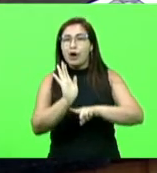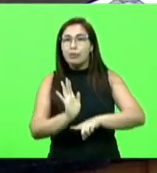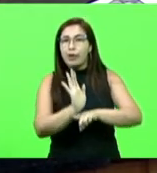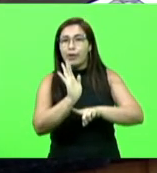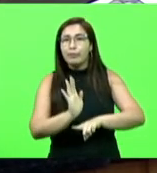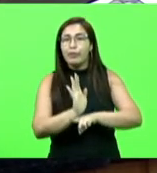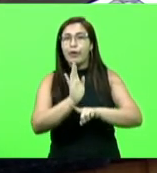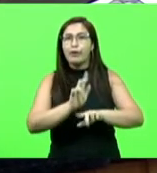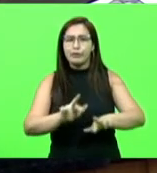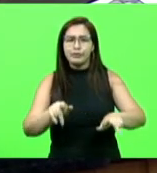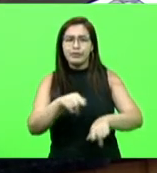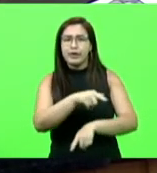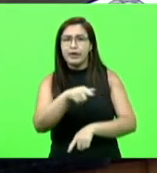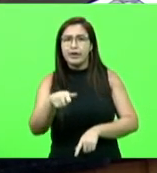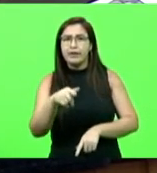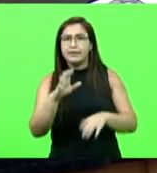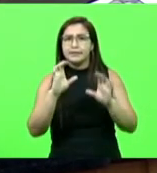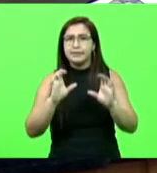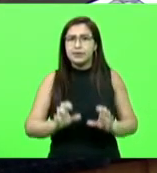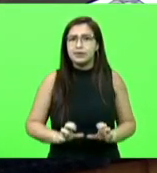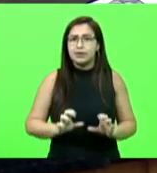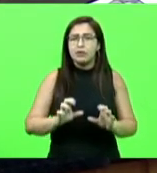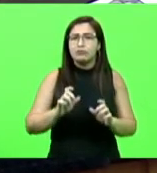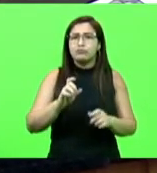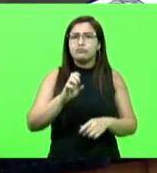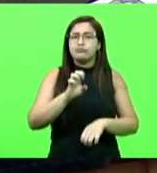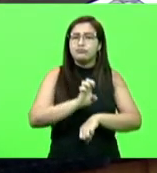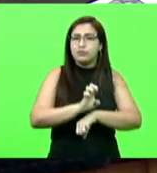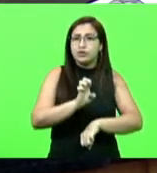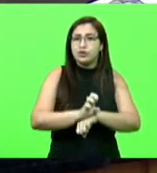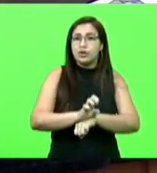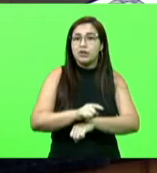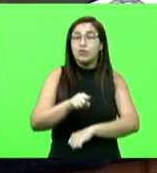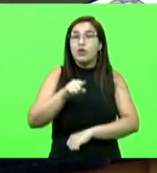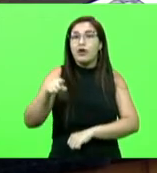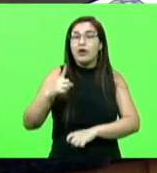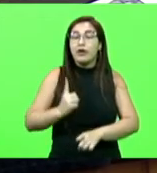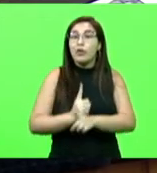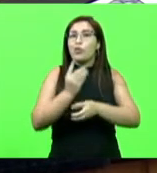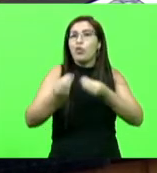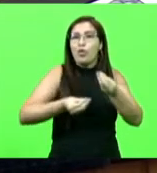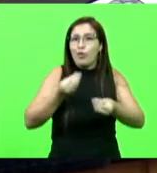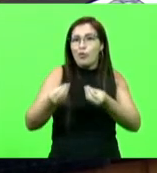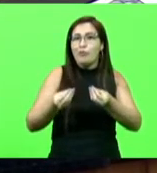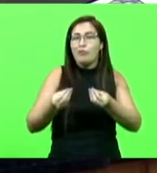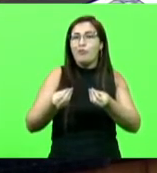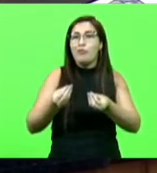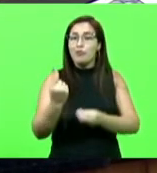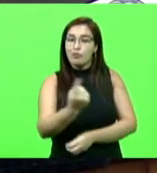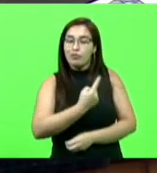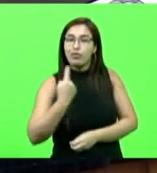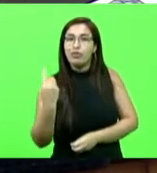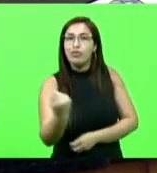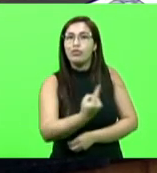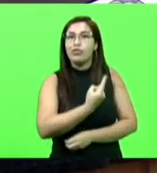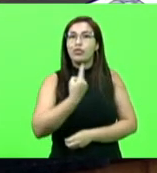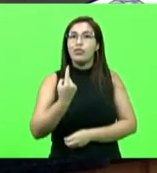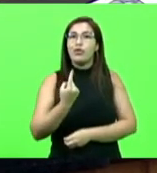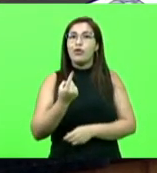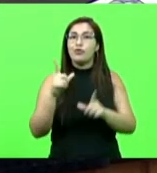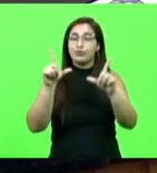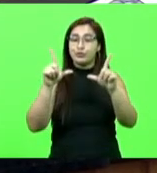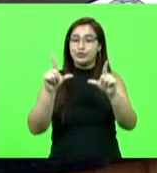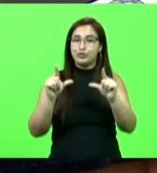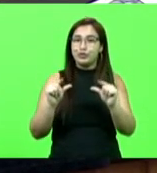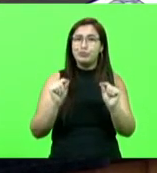dos cidadãos dos estados. É a forma que a União encontra para fazer com que nós tenhamos cada vez menos voz